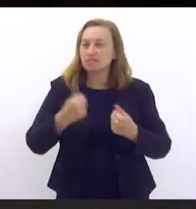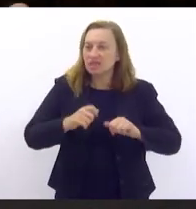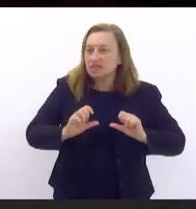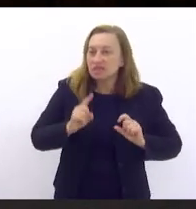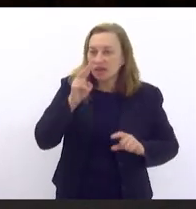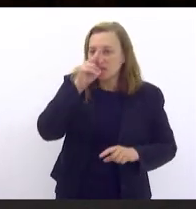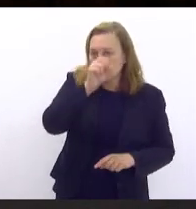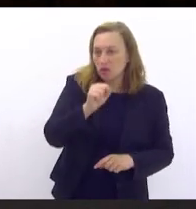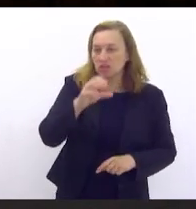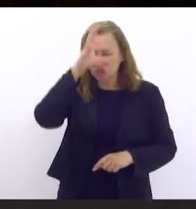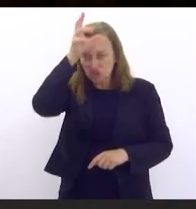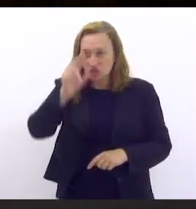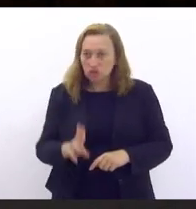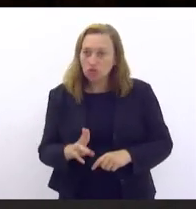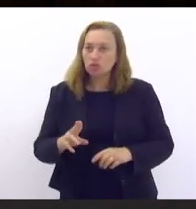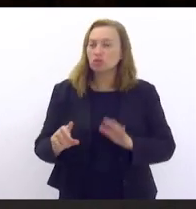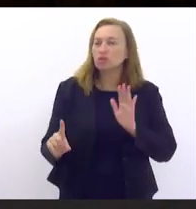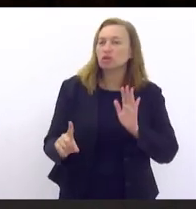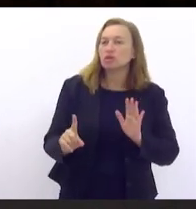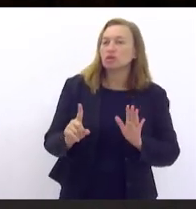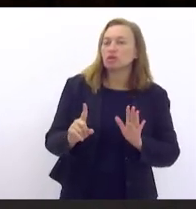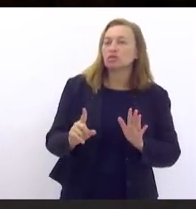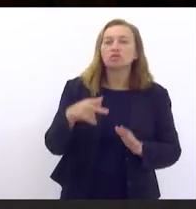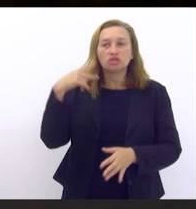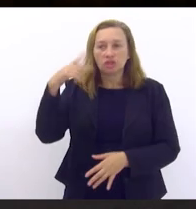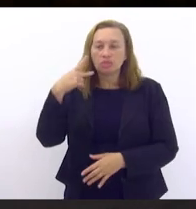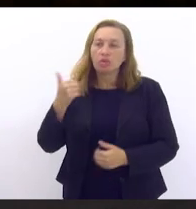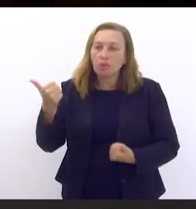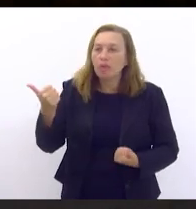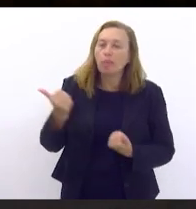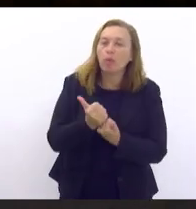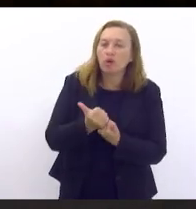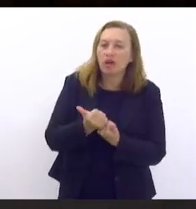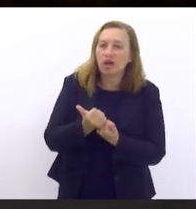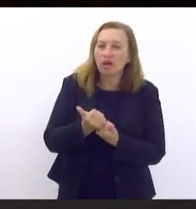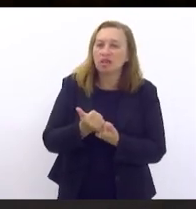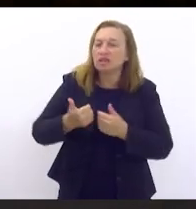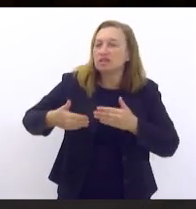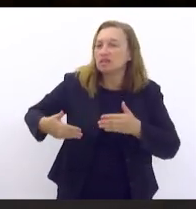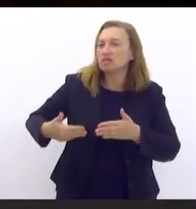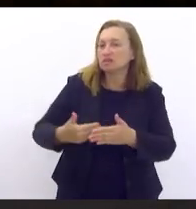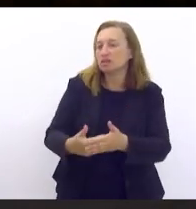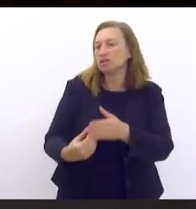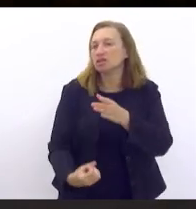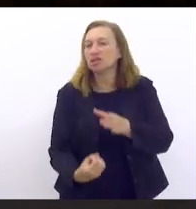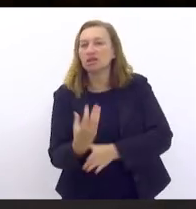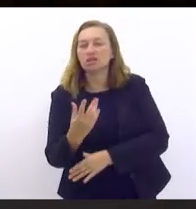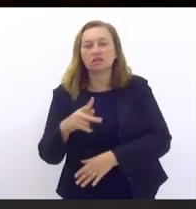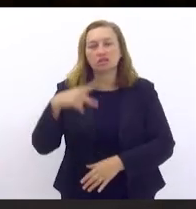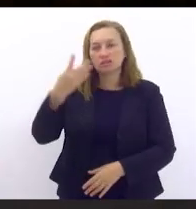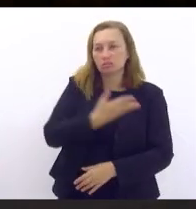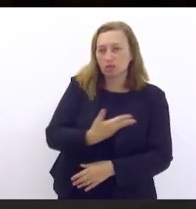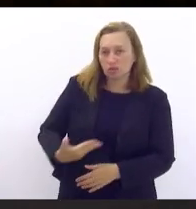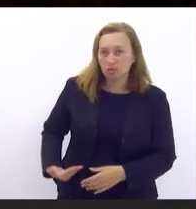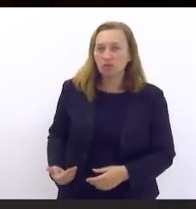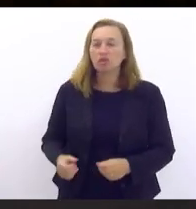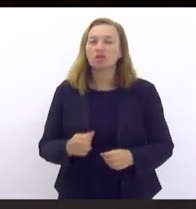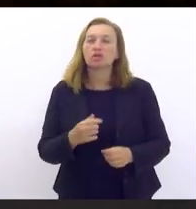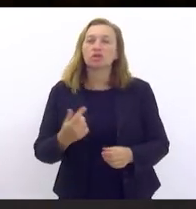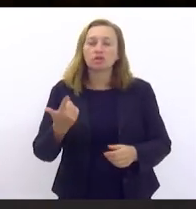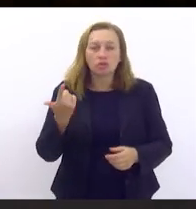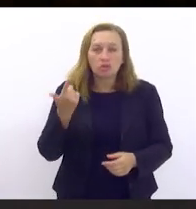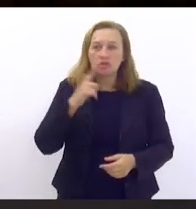Força tia Jô do Legislativo para nos apoiar nessa caminhada de construção dessa política pública para que a gente